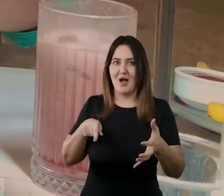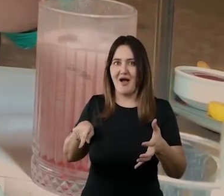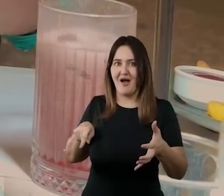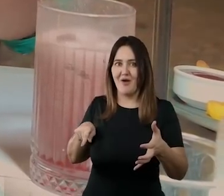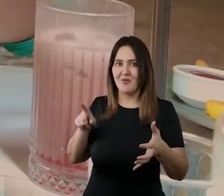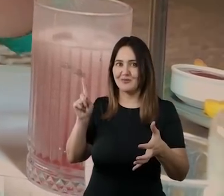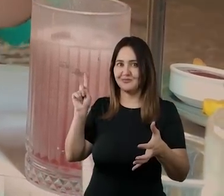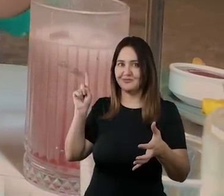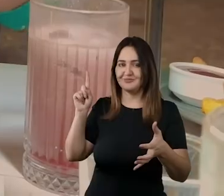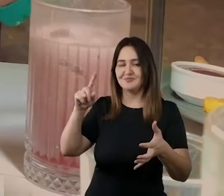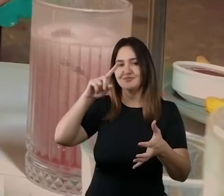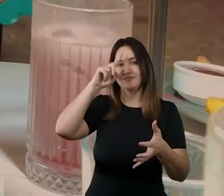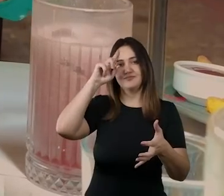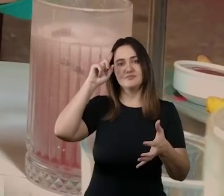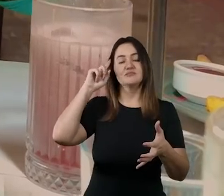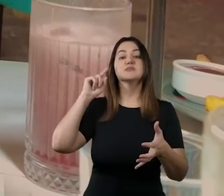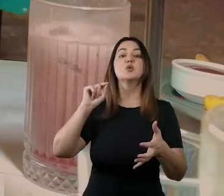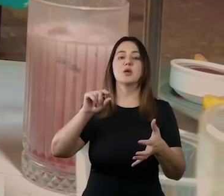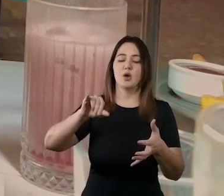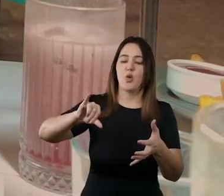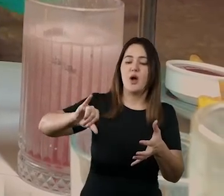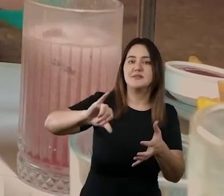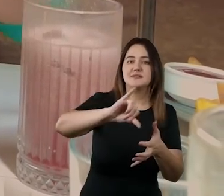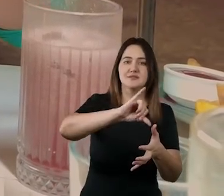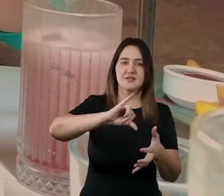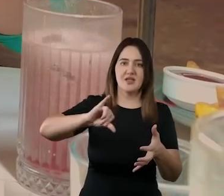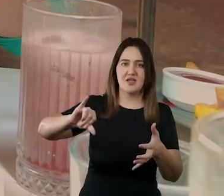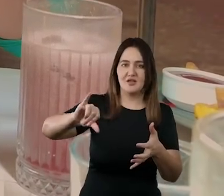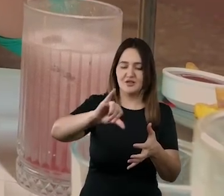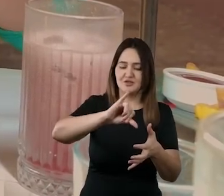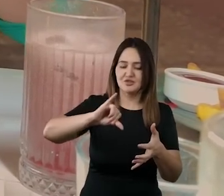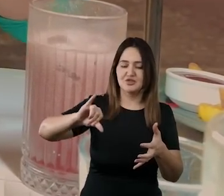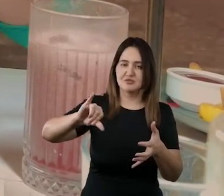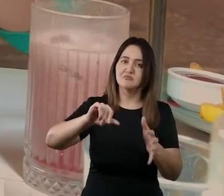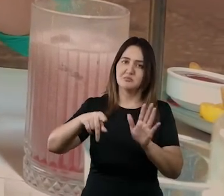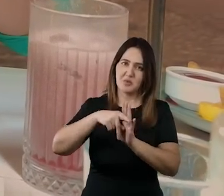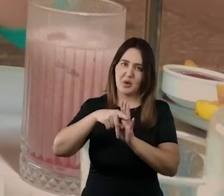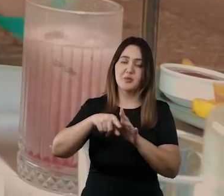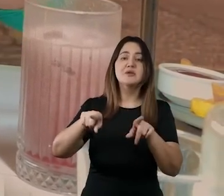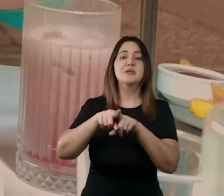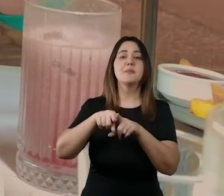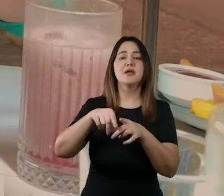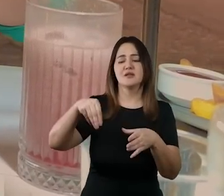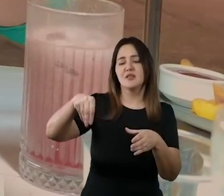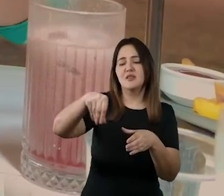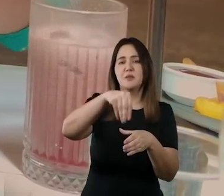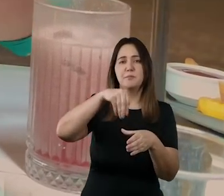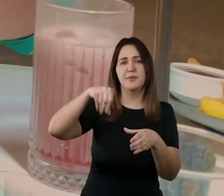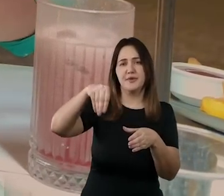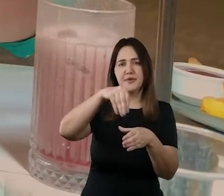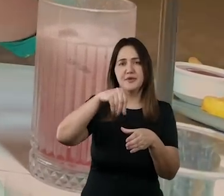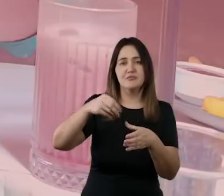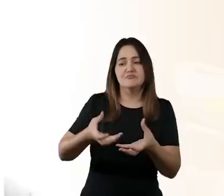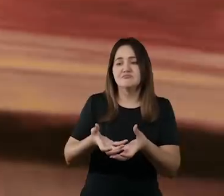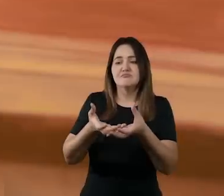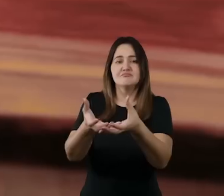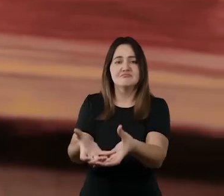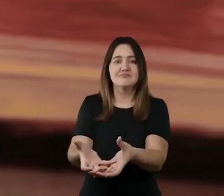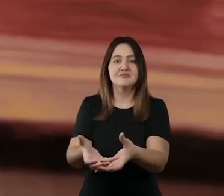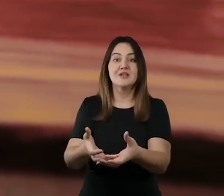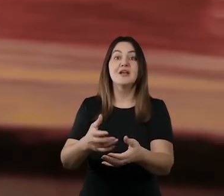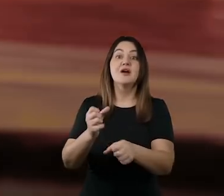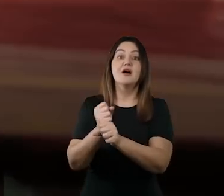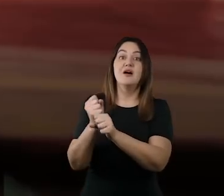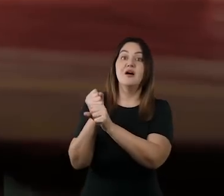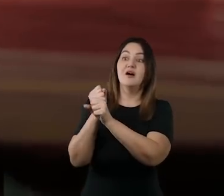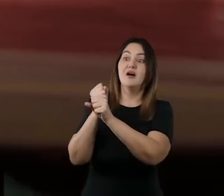temos justamente uma tigela desse jeito. E eles colocavam o azeite de oliva, típico daqui, e outros temperos, e aí serviam. E com o